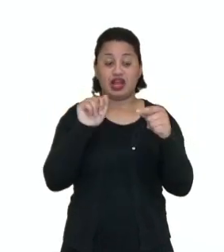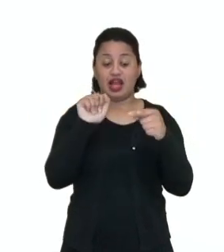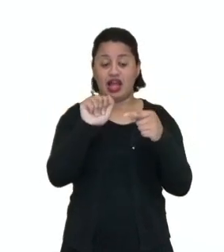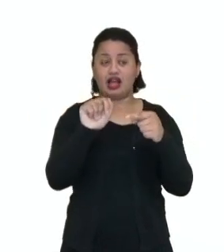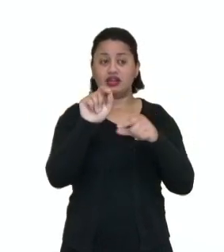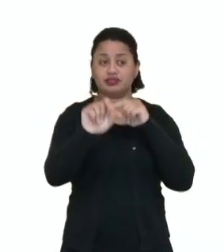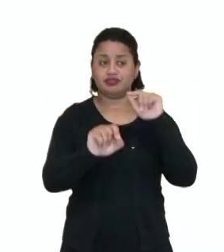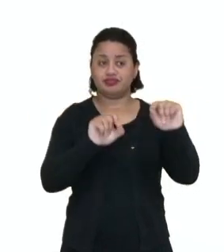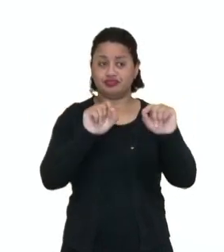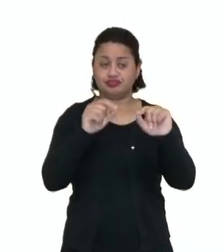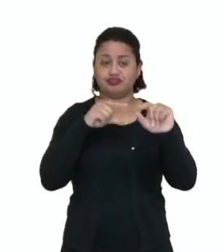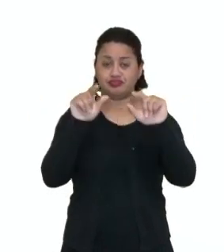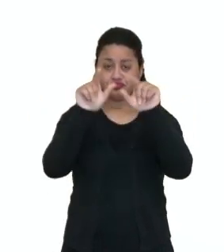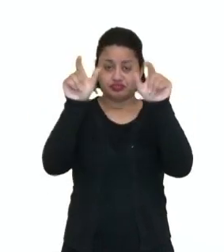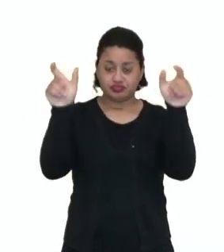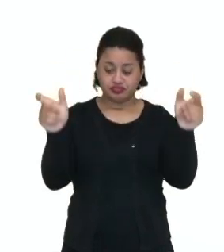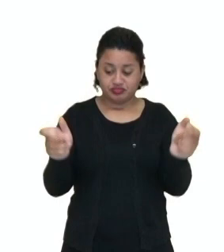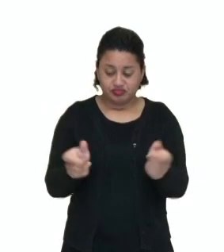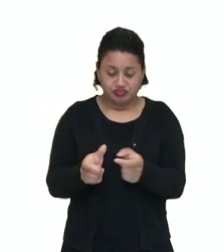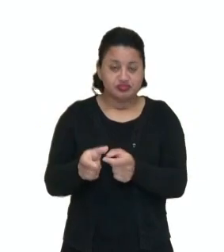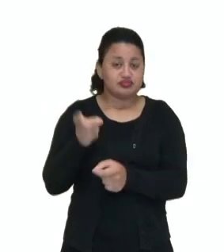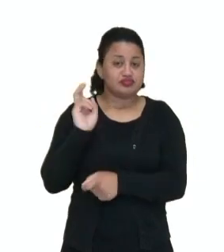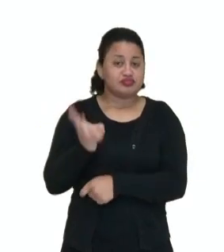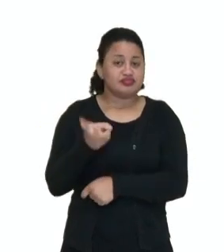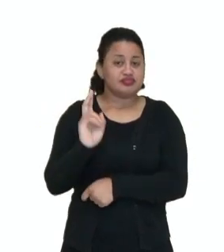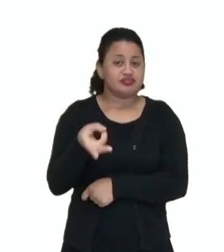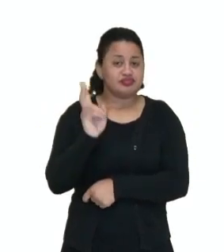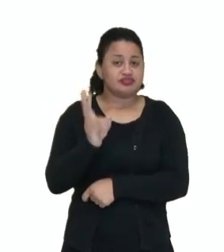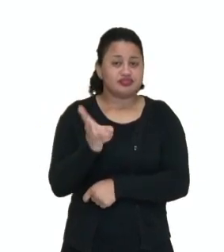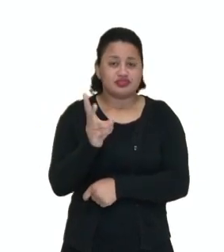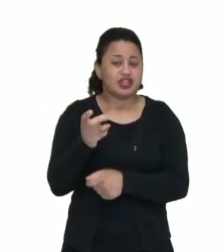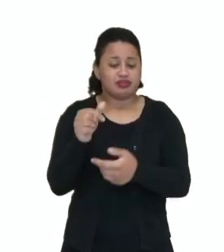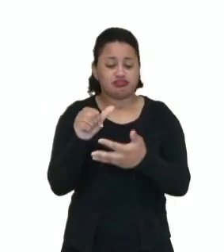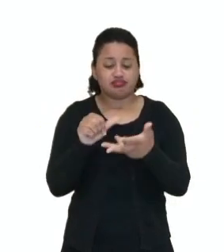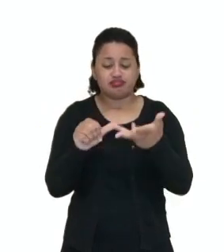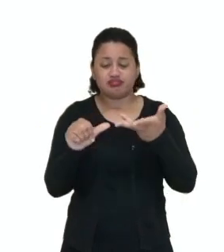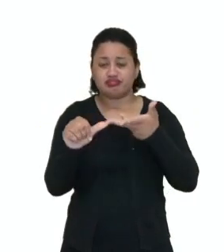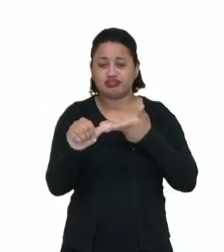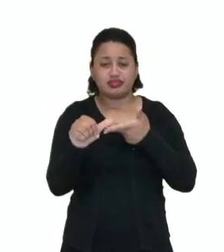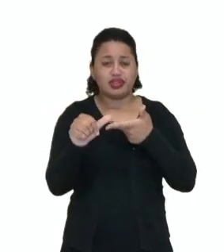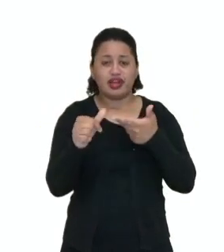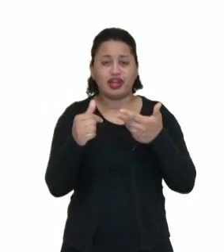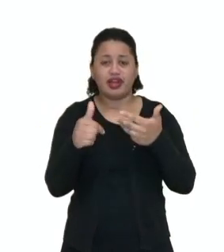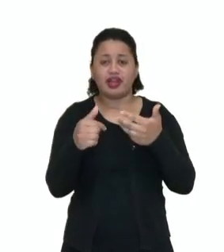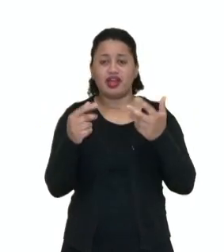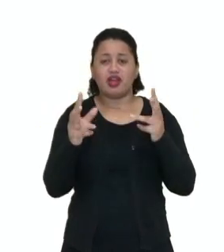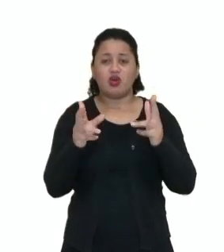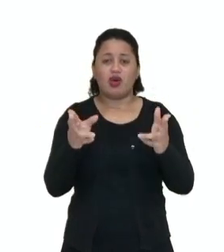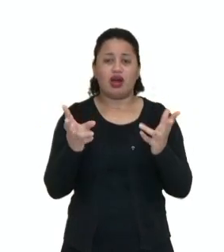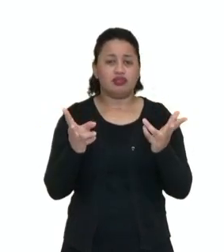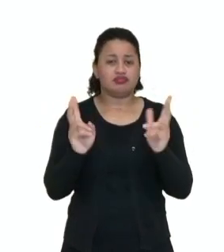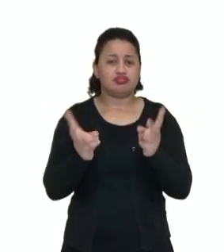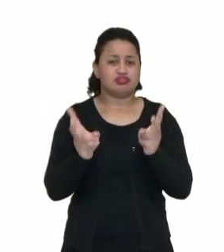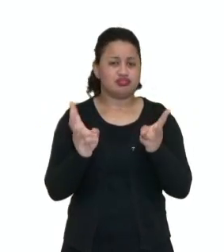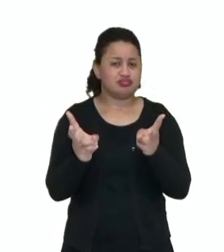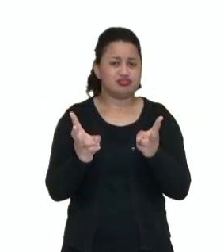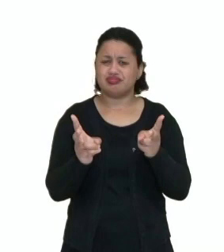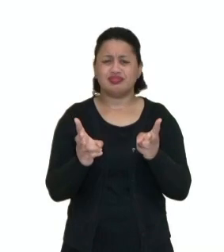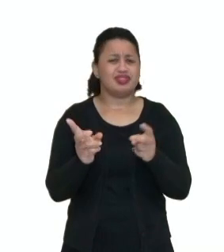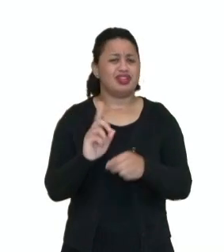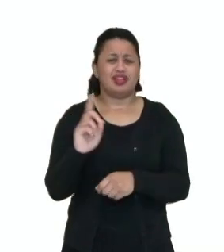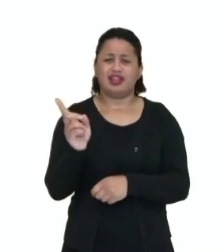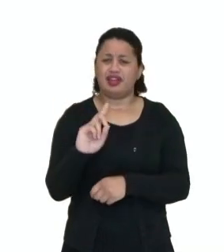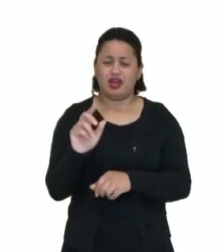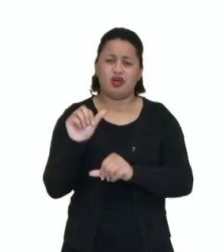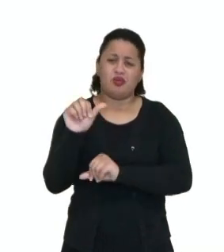diz o seguinte: a atmosfera terrestre sempre teve a mesma composição. Será? Não, né?